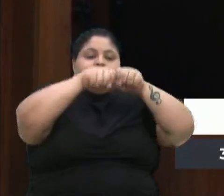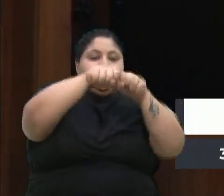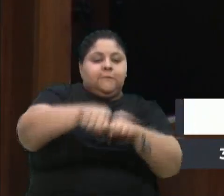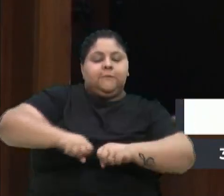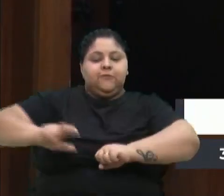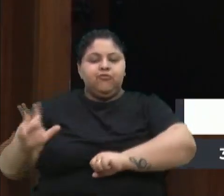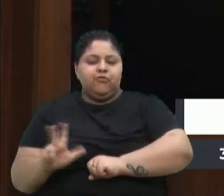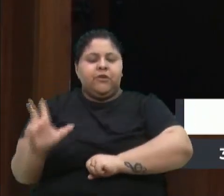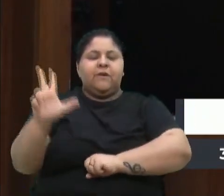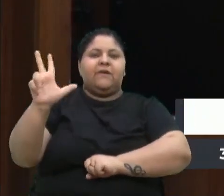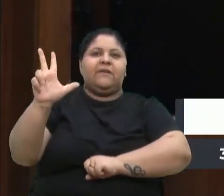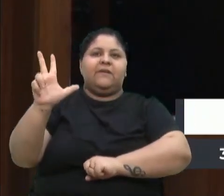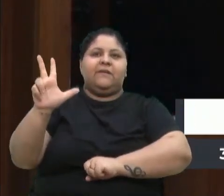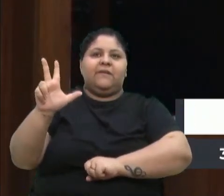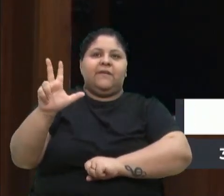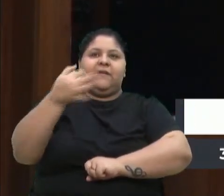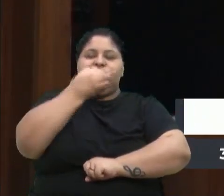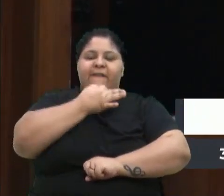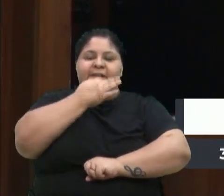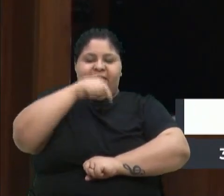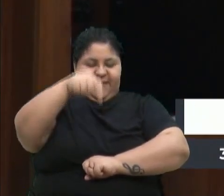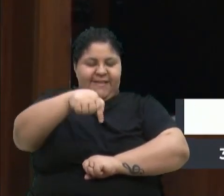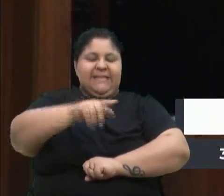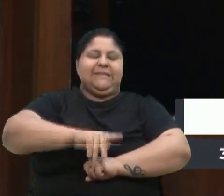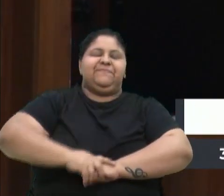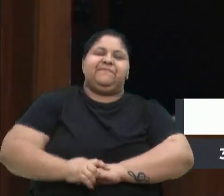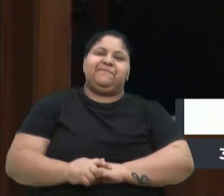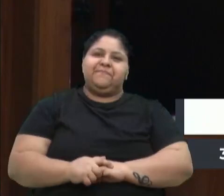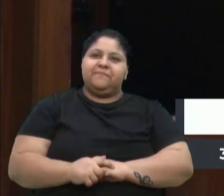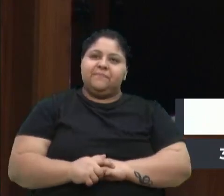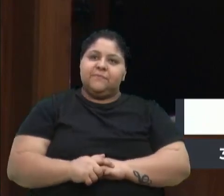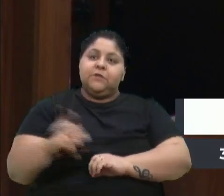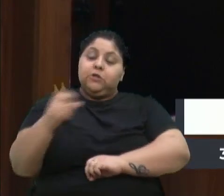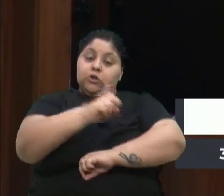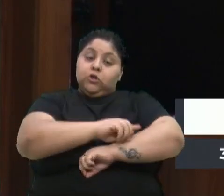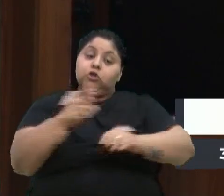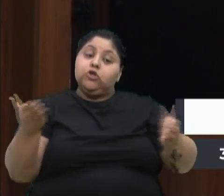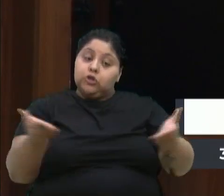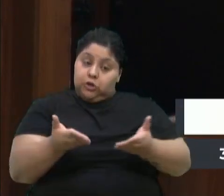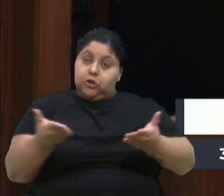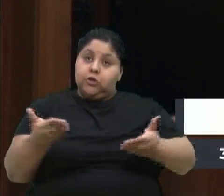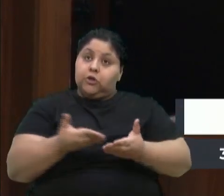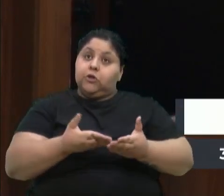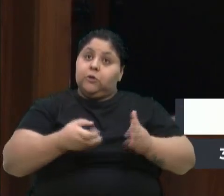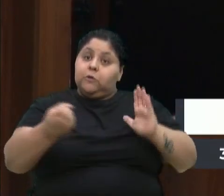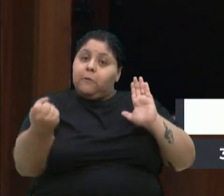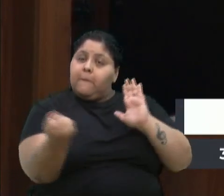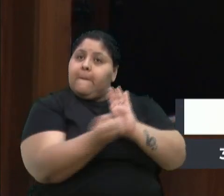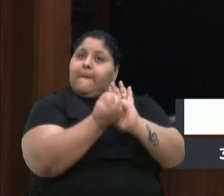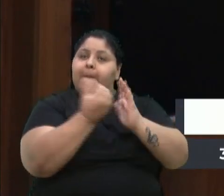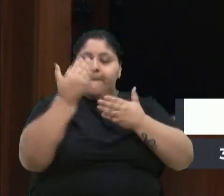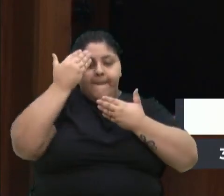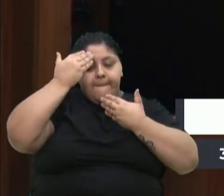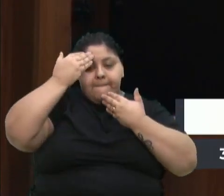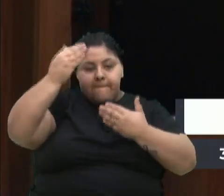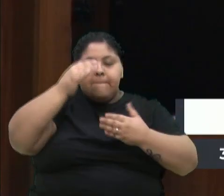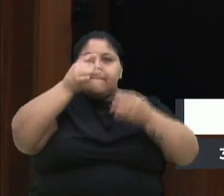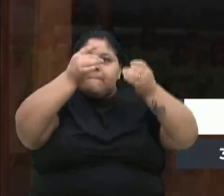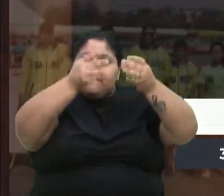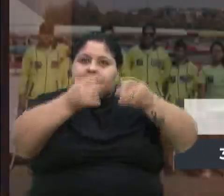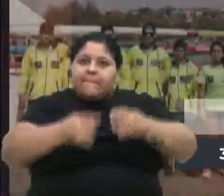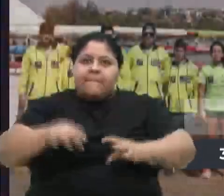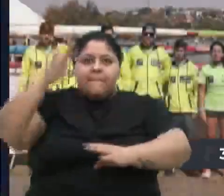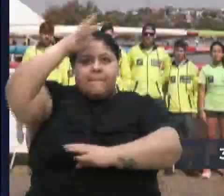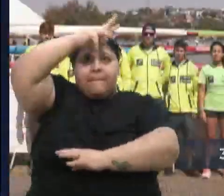da canoagem na cidade de Caxias do Sul. O dia de hoje serve para marcar agradecimento especial à